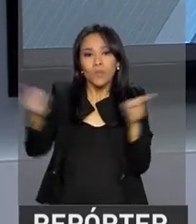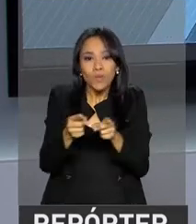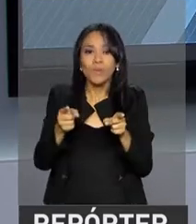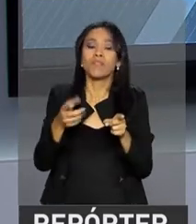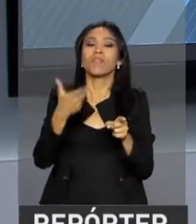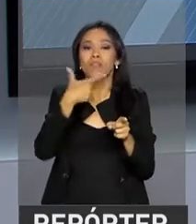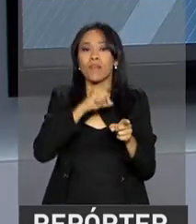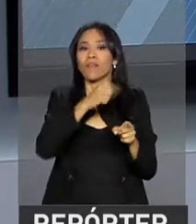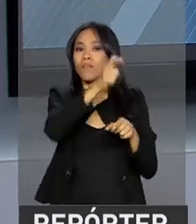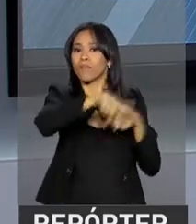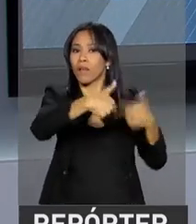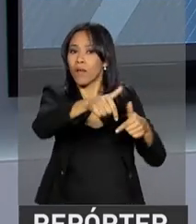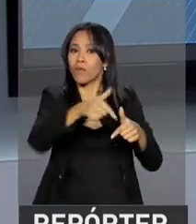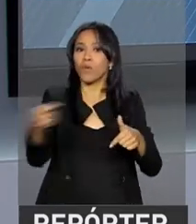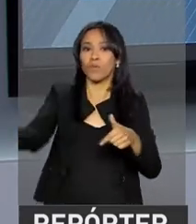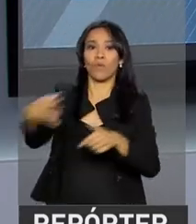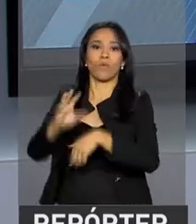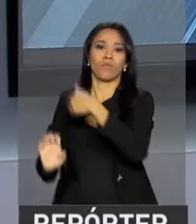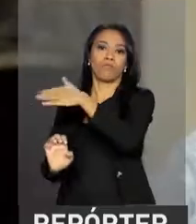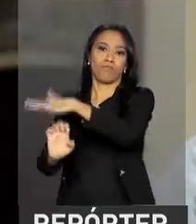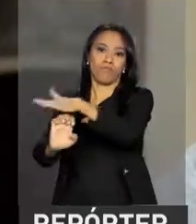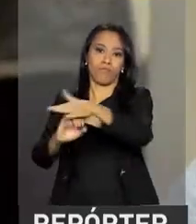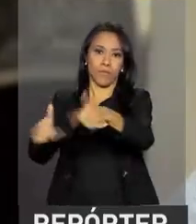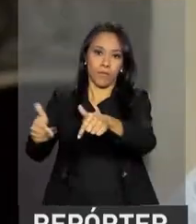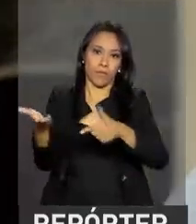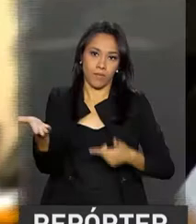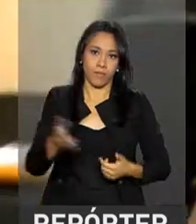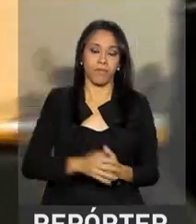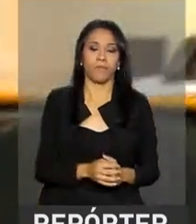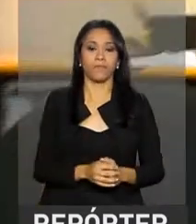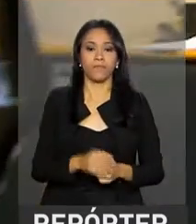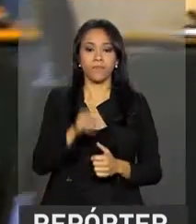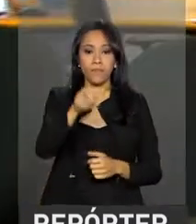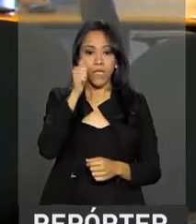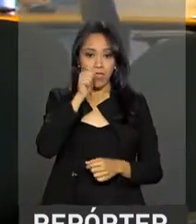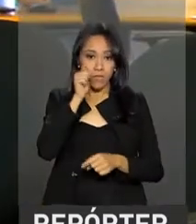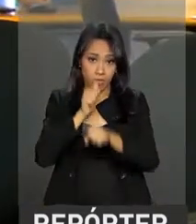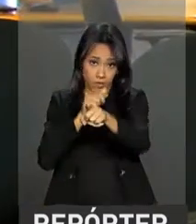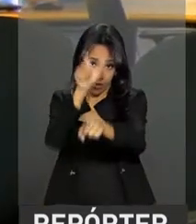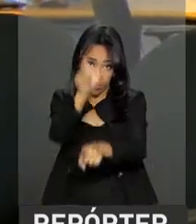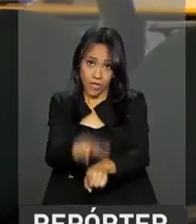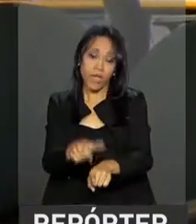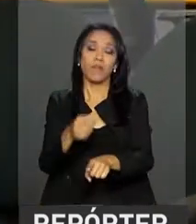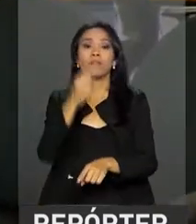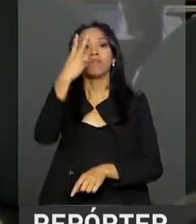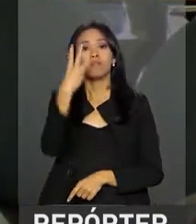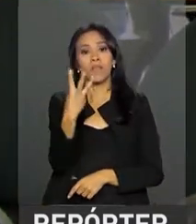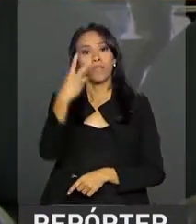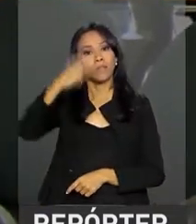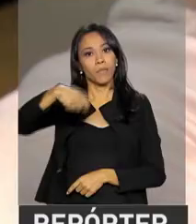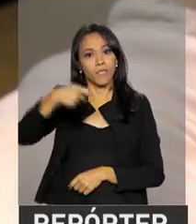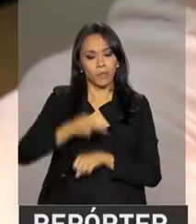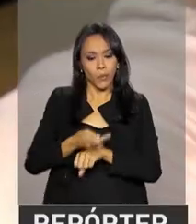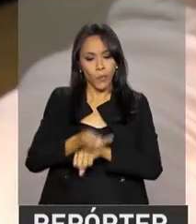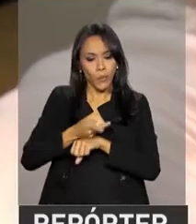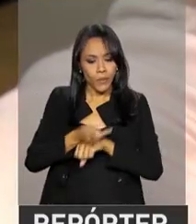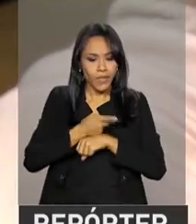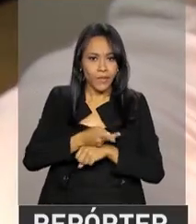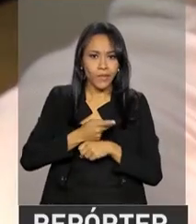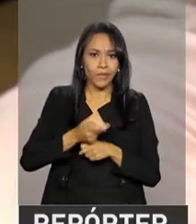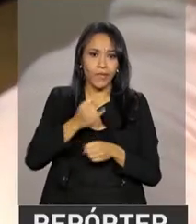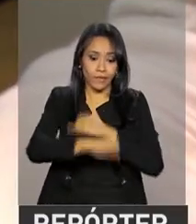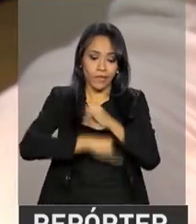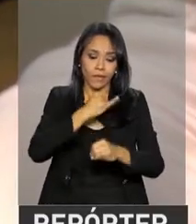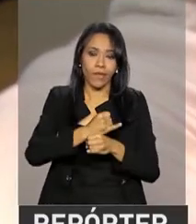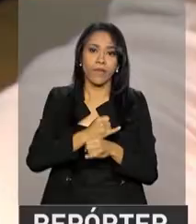trabalhador que um novo emprego vanessa está procurando emprego há três meses pela internet e em anúncios